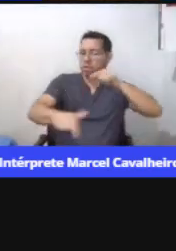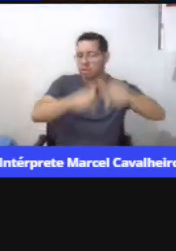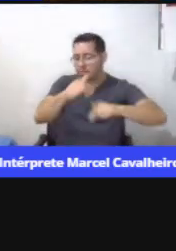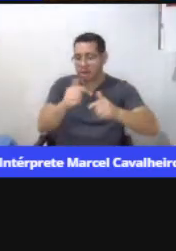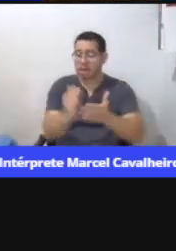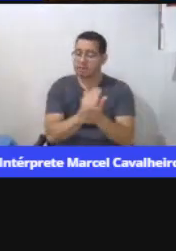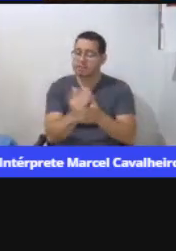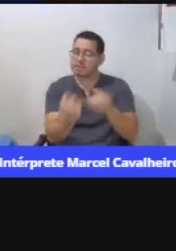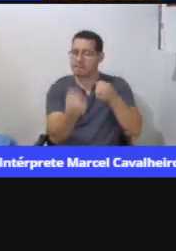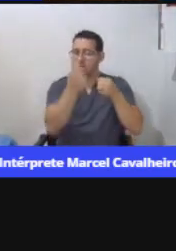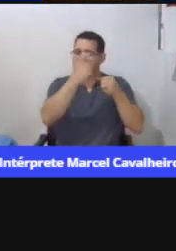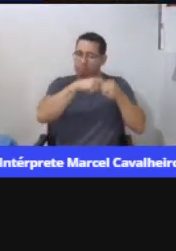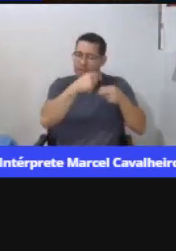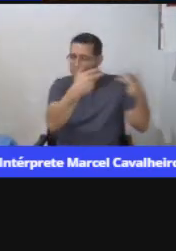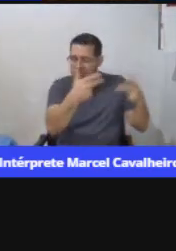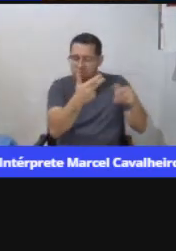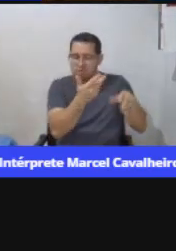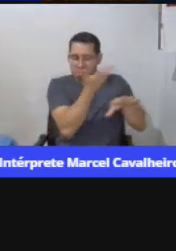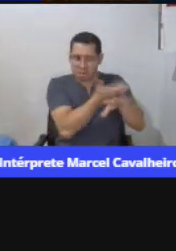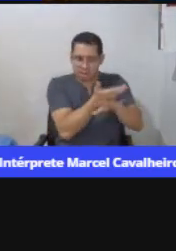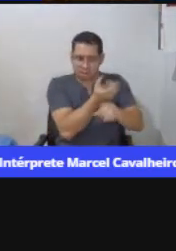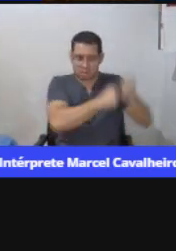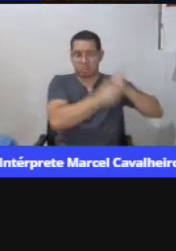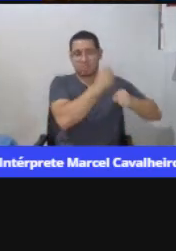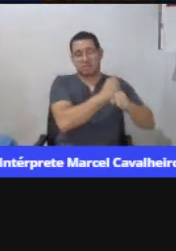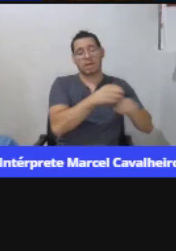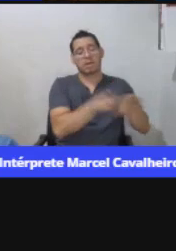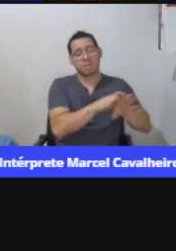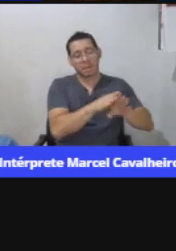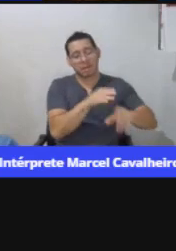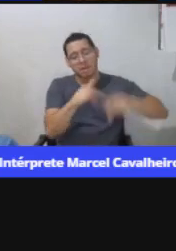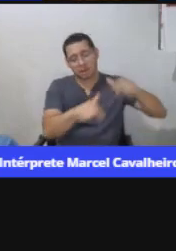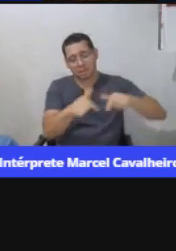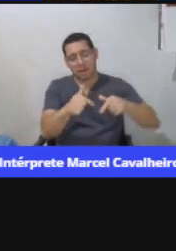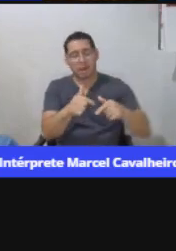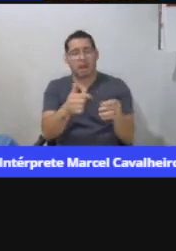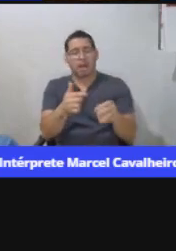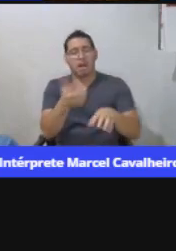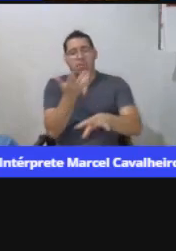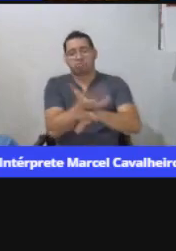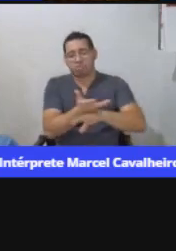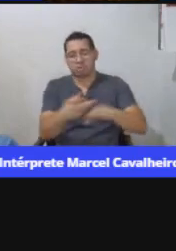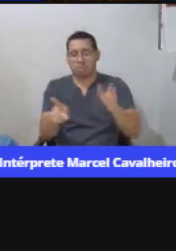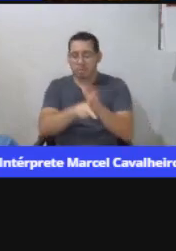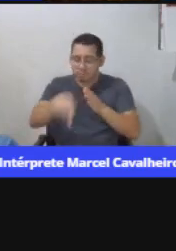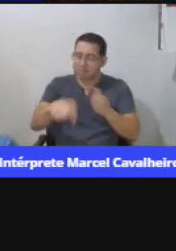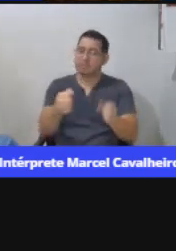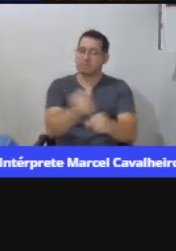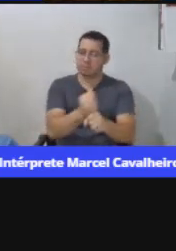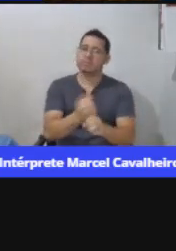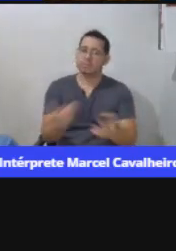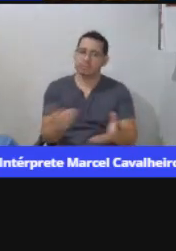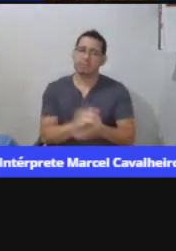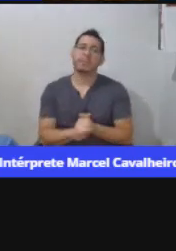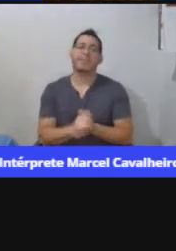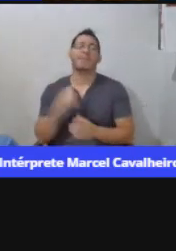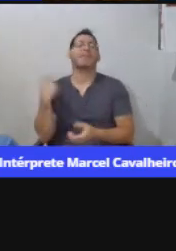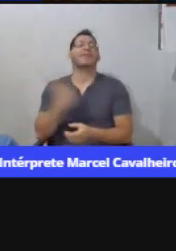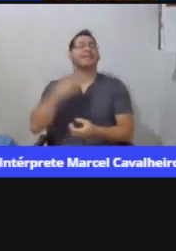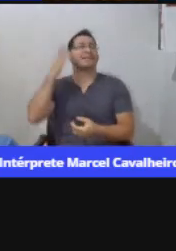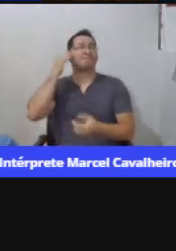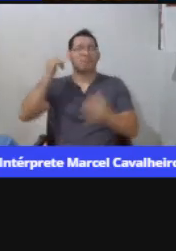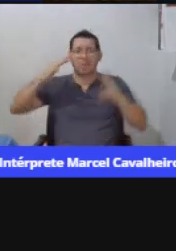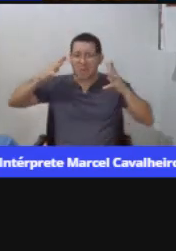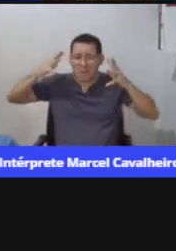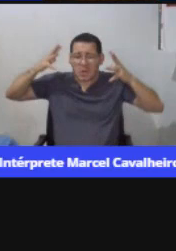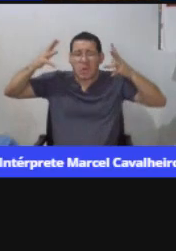alguns conteúdos e trabalhar outros conteúdos do ano vigente. Nós sabemos que todas as habilidades